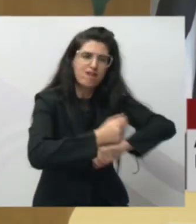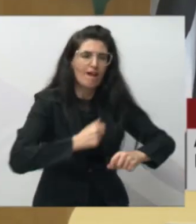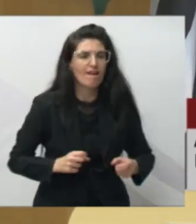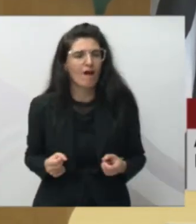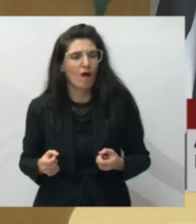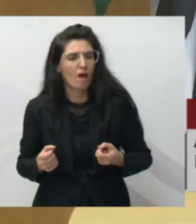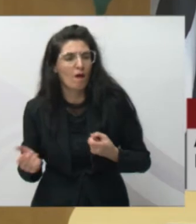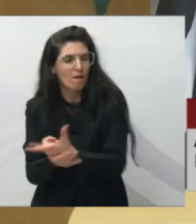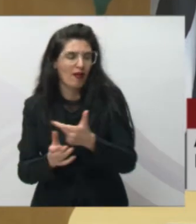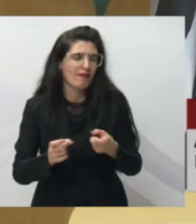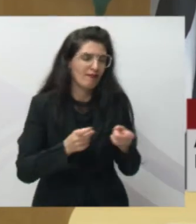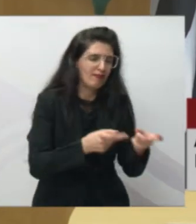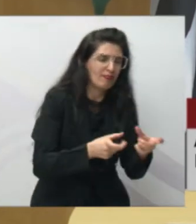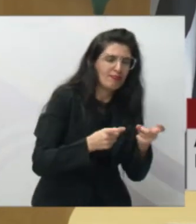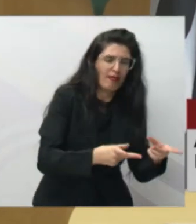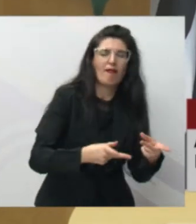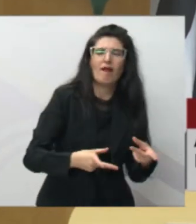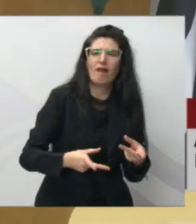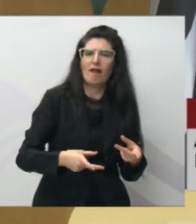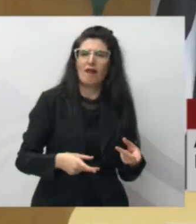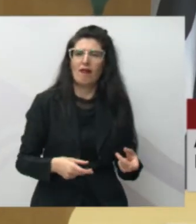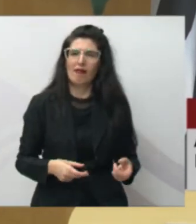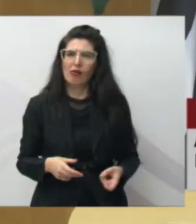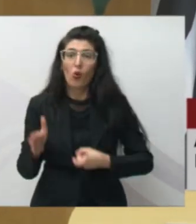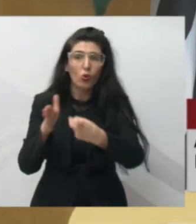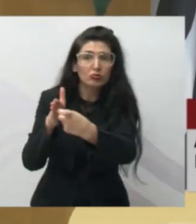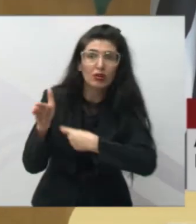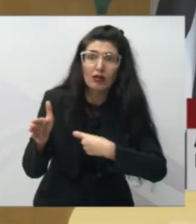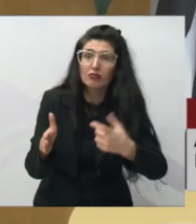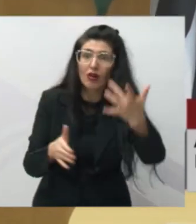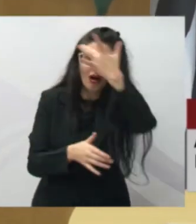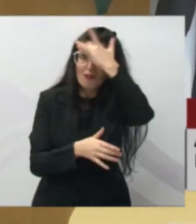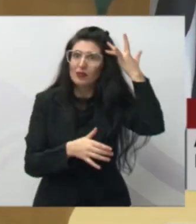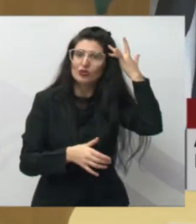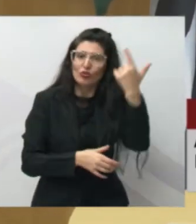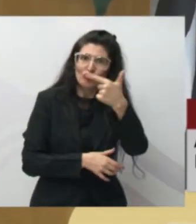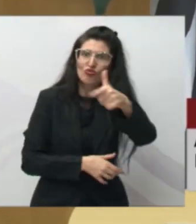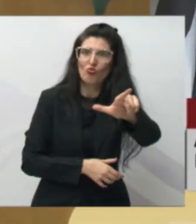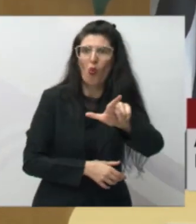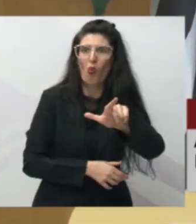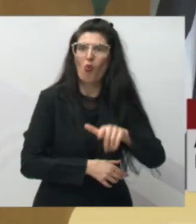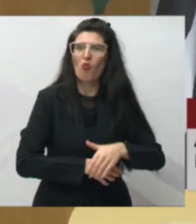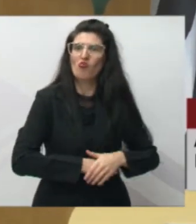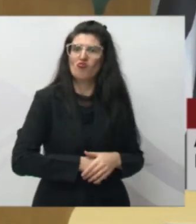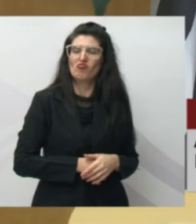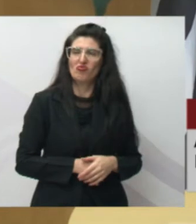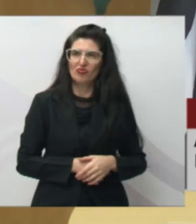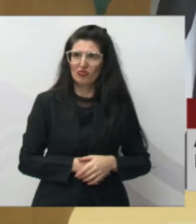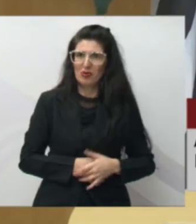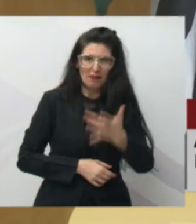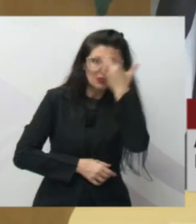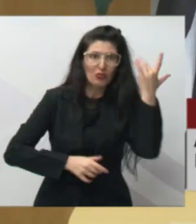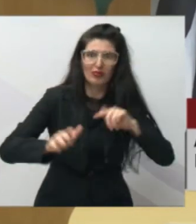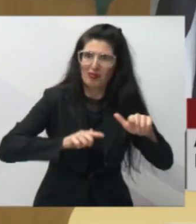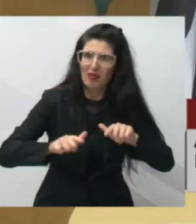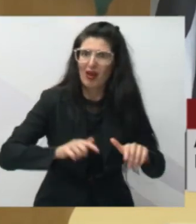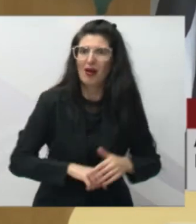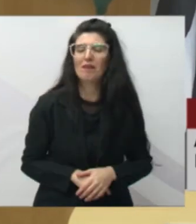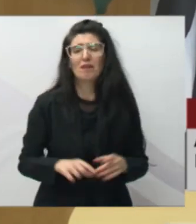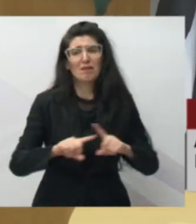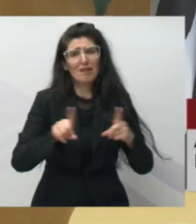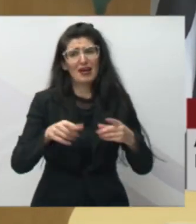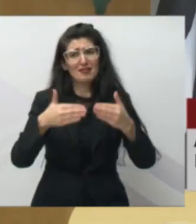produção de empregos aí novamente aí pelas empresas, pelas indústrias, pelo comércio, porque nós vamos passar tempos muito